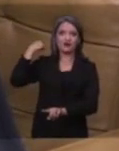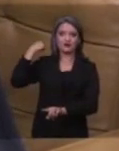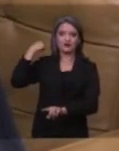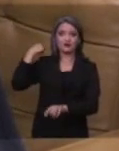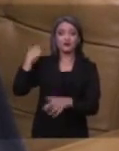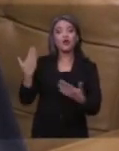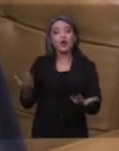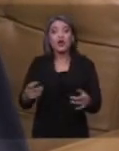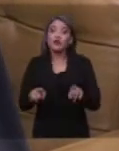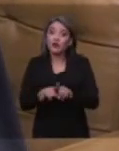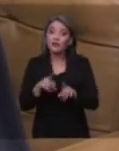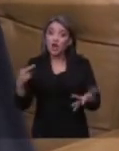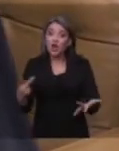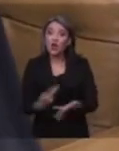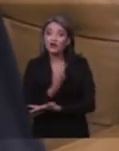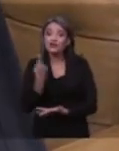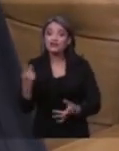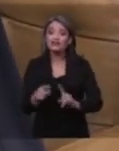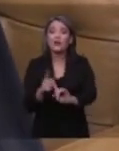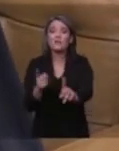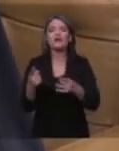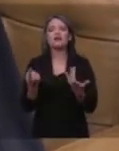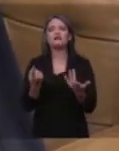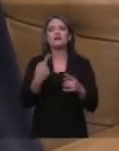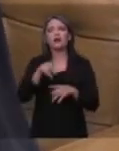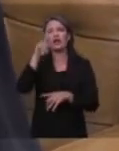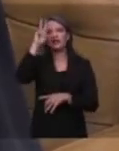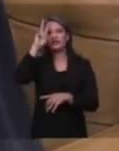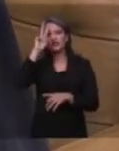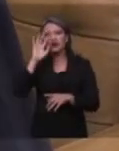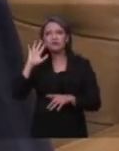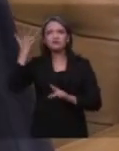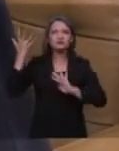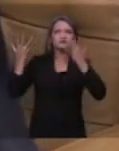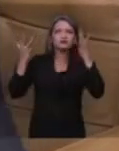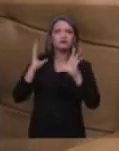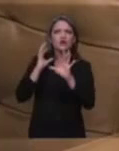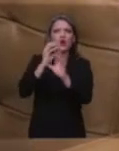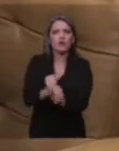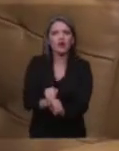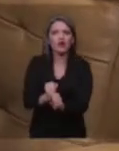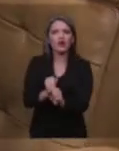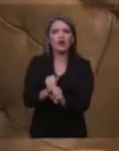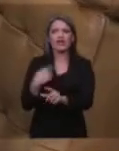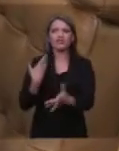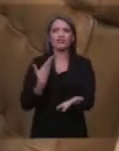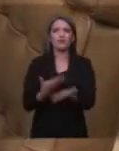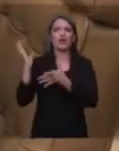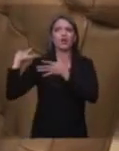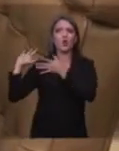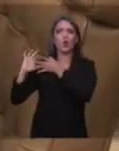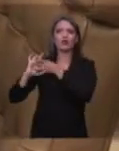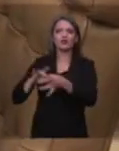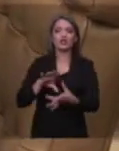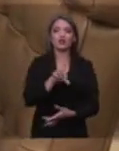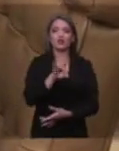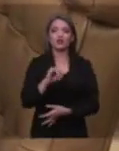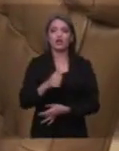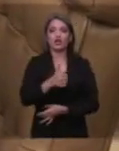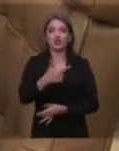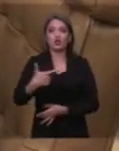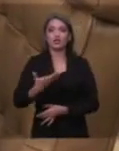tivemos situações desse tipo. É que os fatos vão se acumulando e nós perdemos o contexto. O 12 de